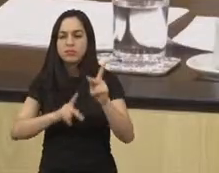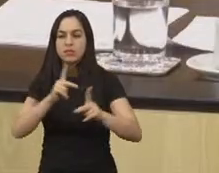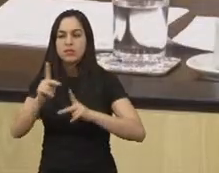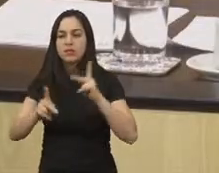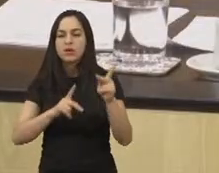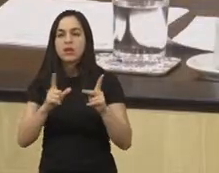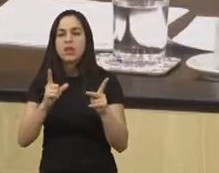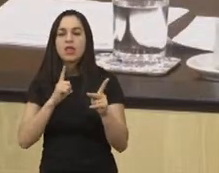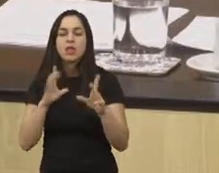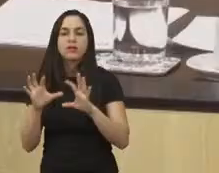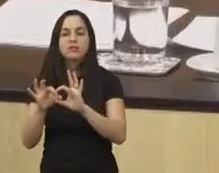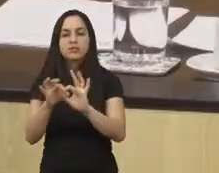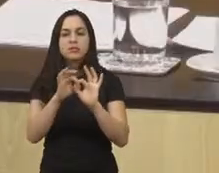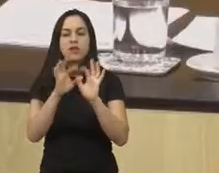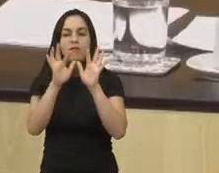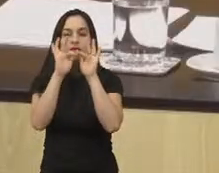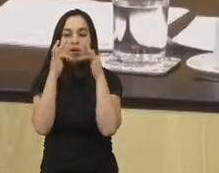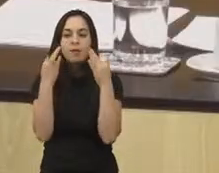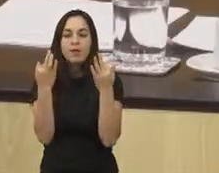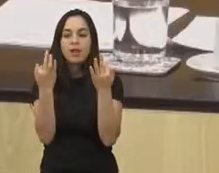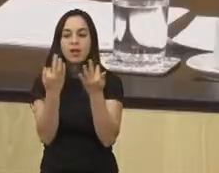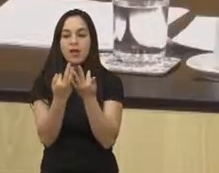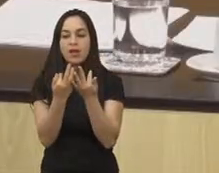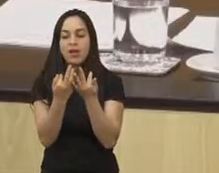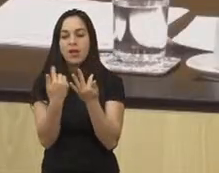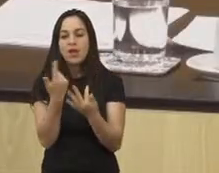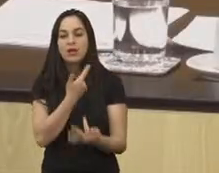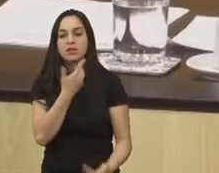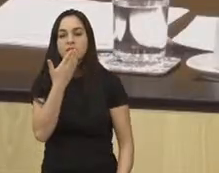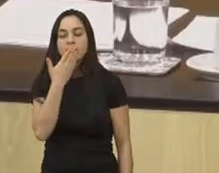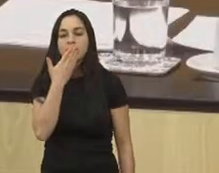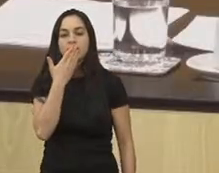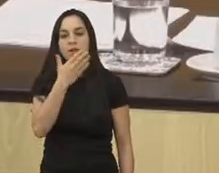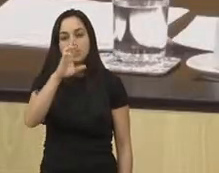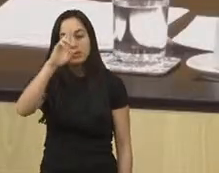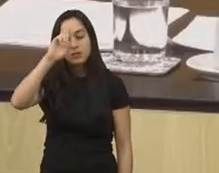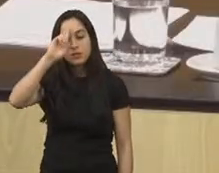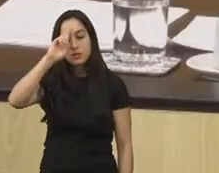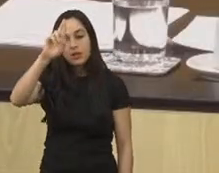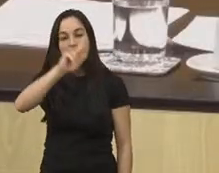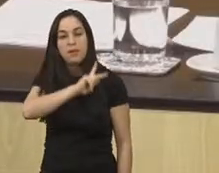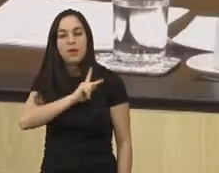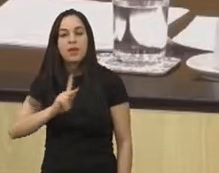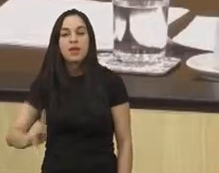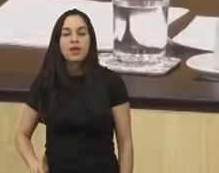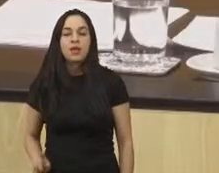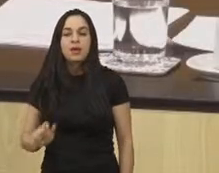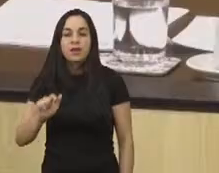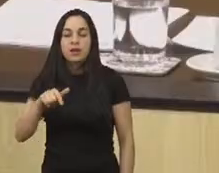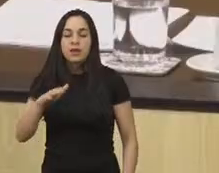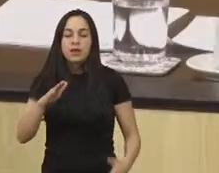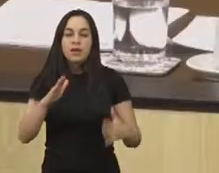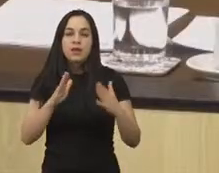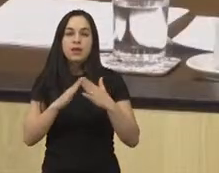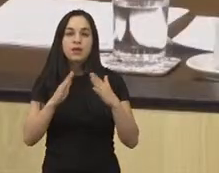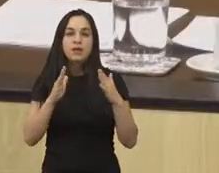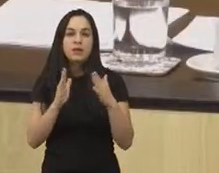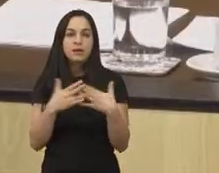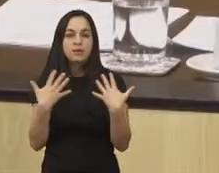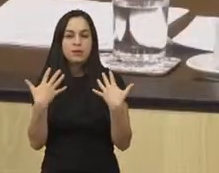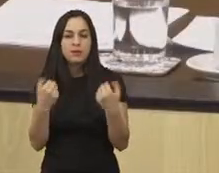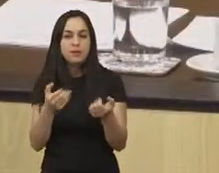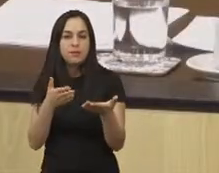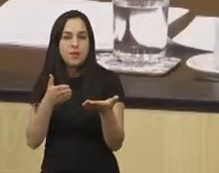de laços familiares, requeremos ao excelentíssimo senhor presidente desta casa, ouvido e aprovado pelo